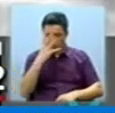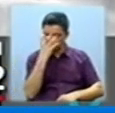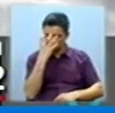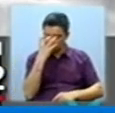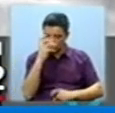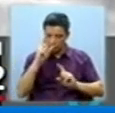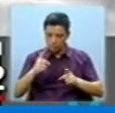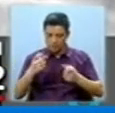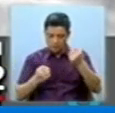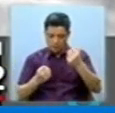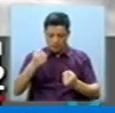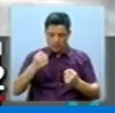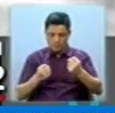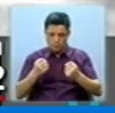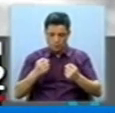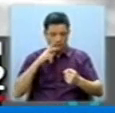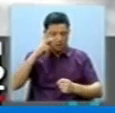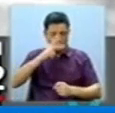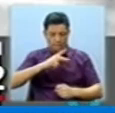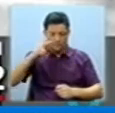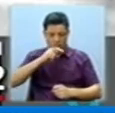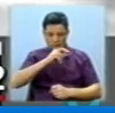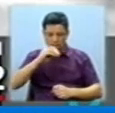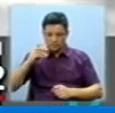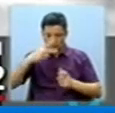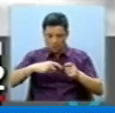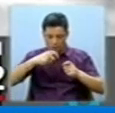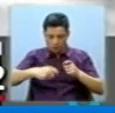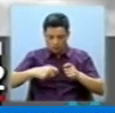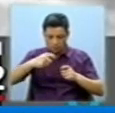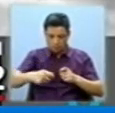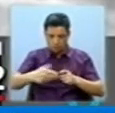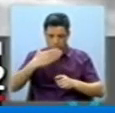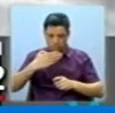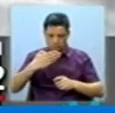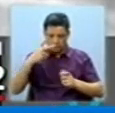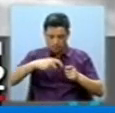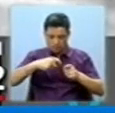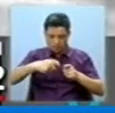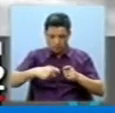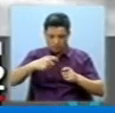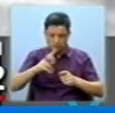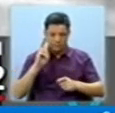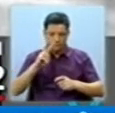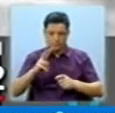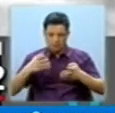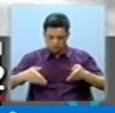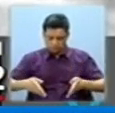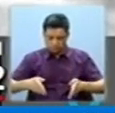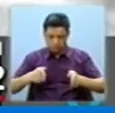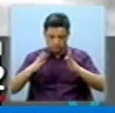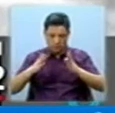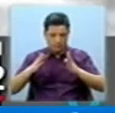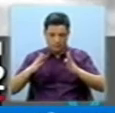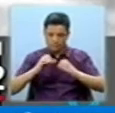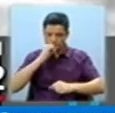camionistas testados em Portugal durante uma viagem de 300 quilómetros passou 7 quilómetros sem olhar para a estrada. Nós, com a nossa